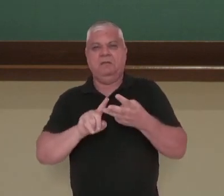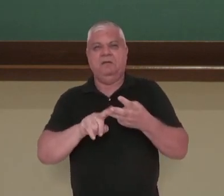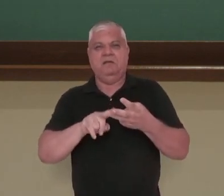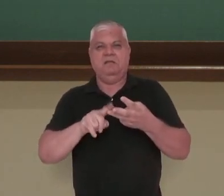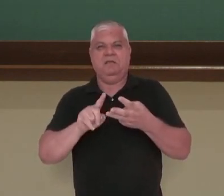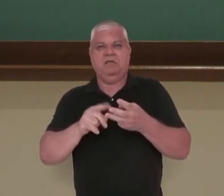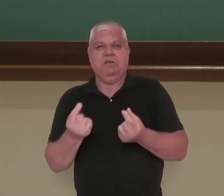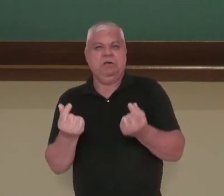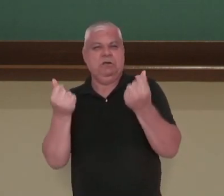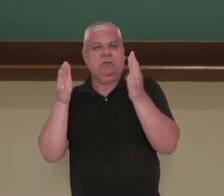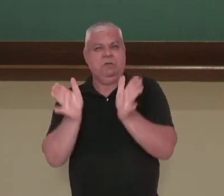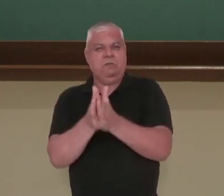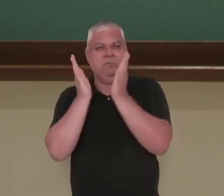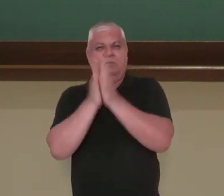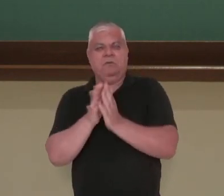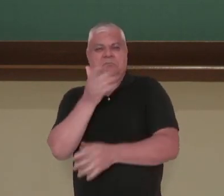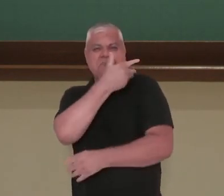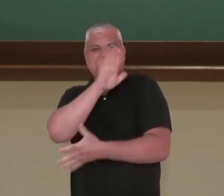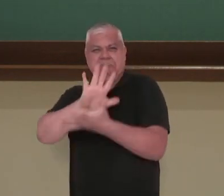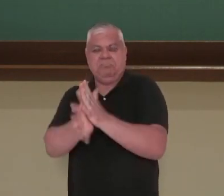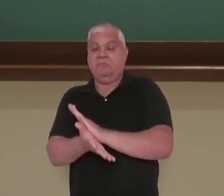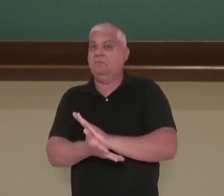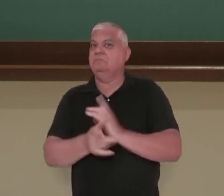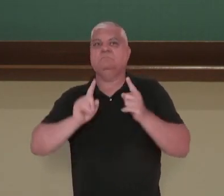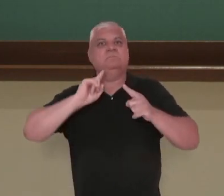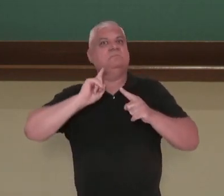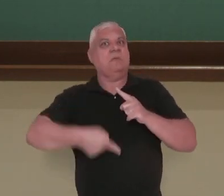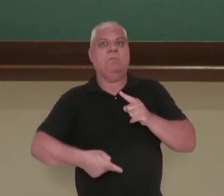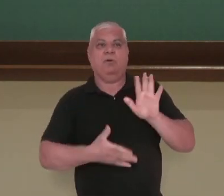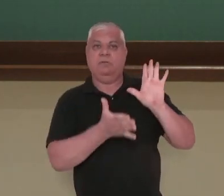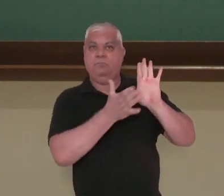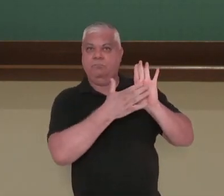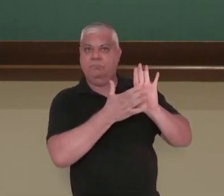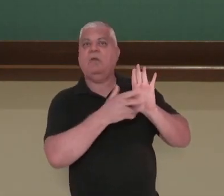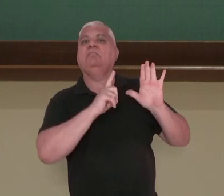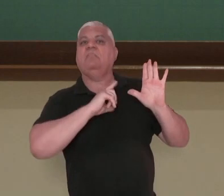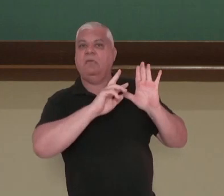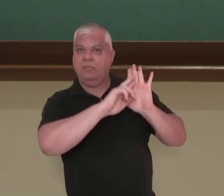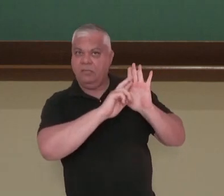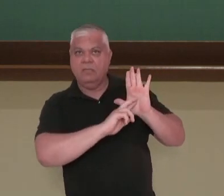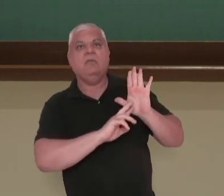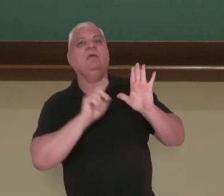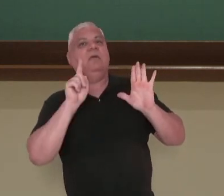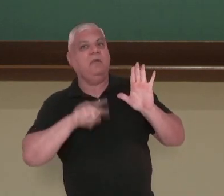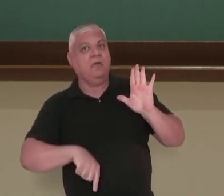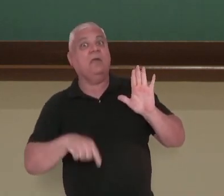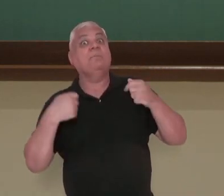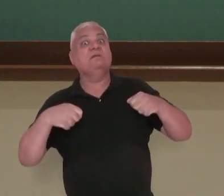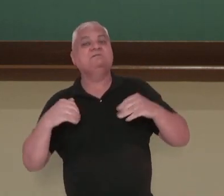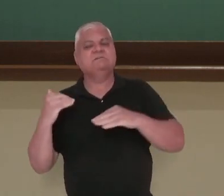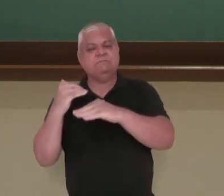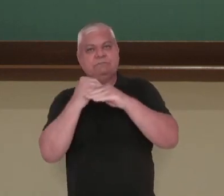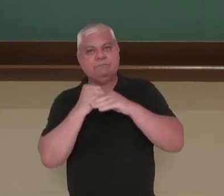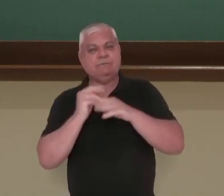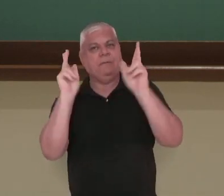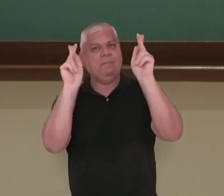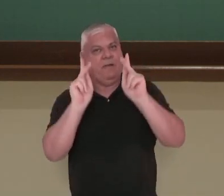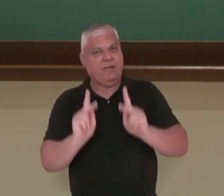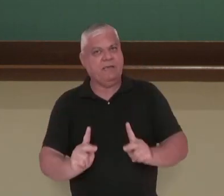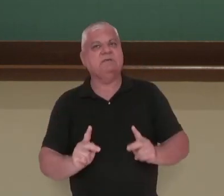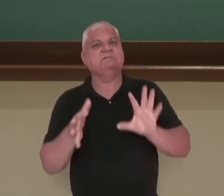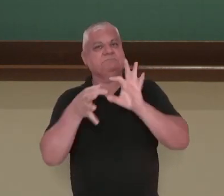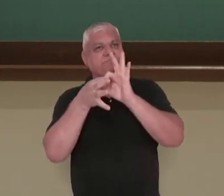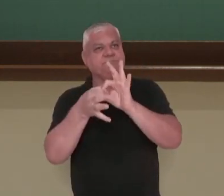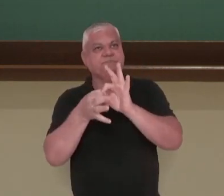situação social, financeira, não pode haver isso. Então isso aí é muito importante para garantir justamente a harmonia e a paz dentro da